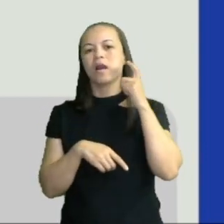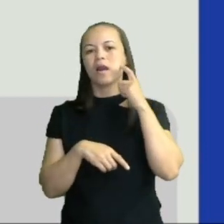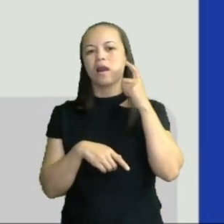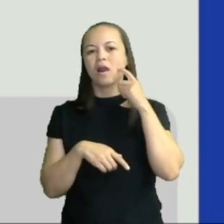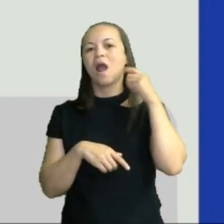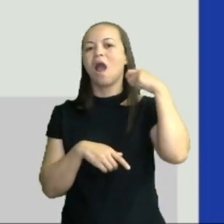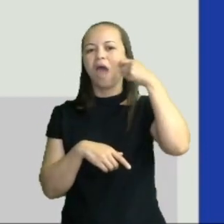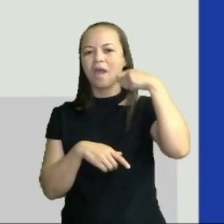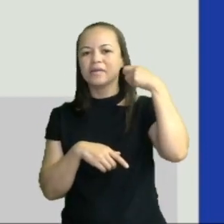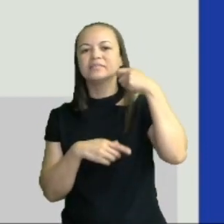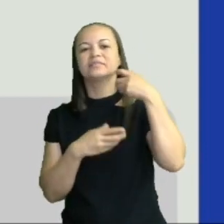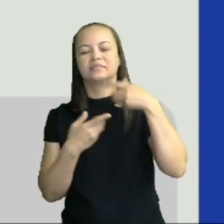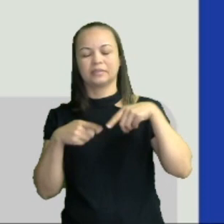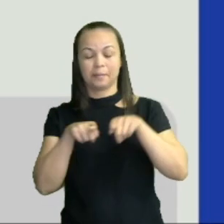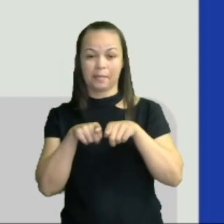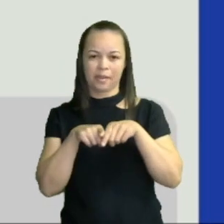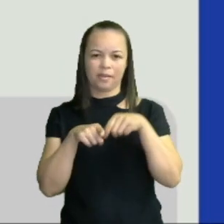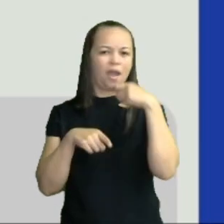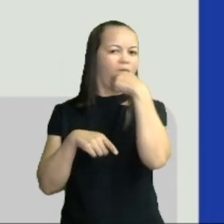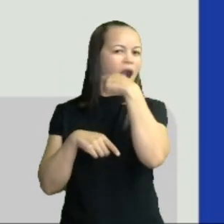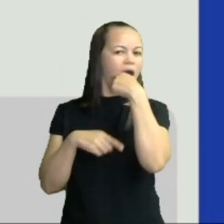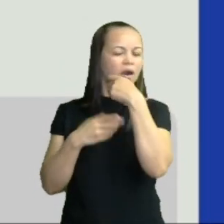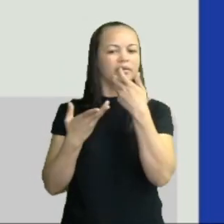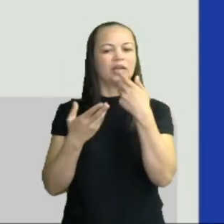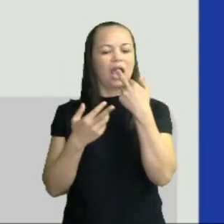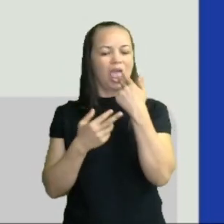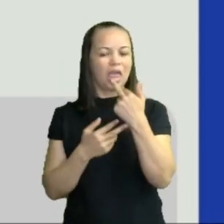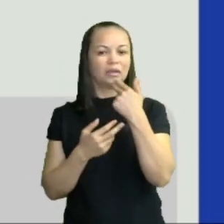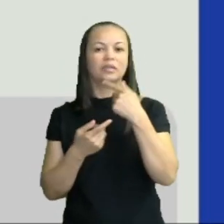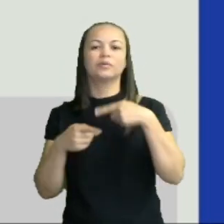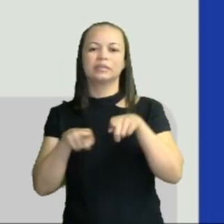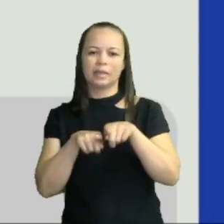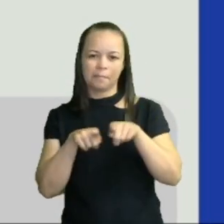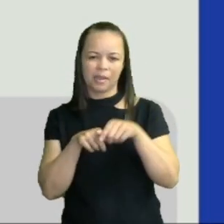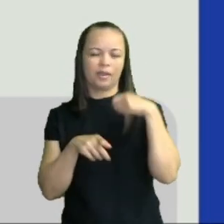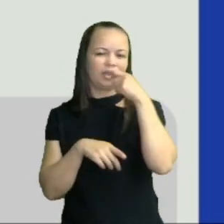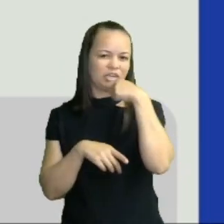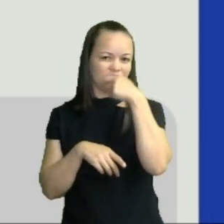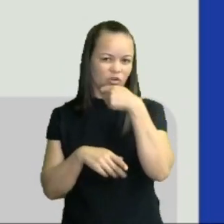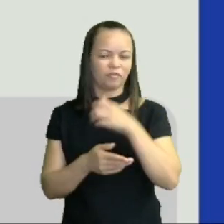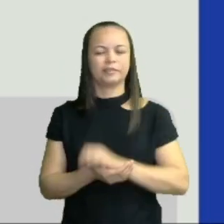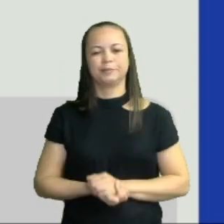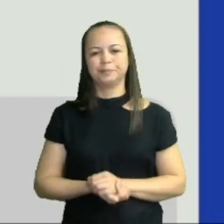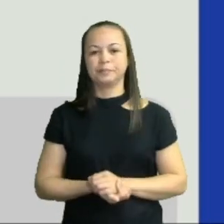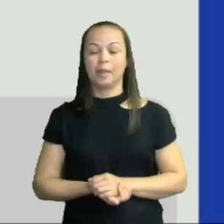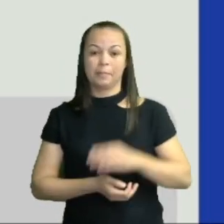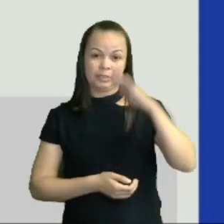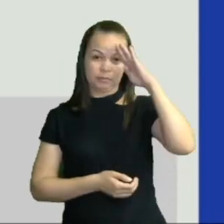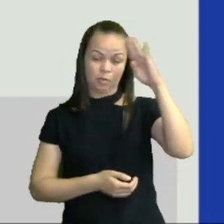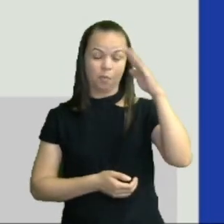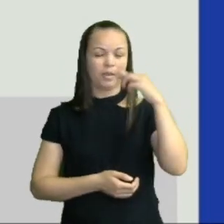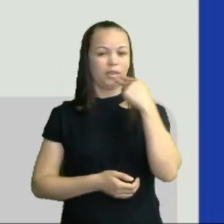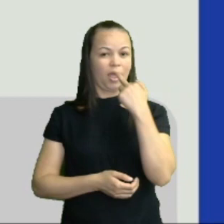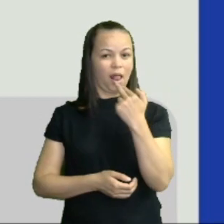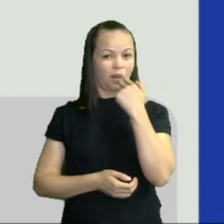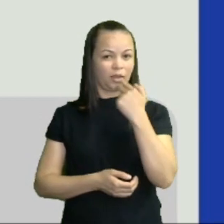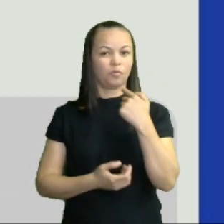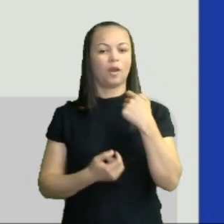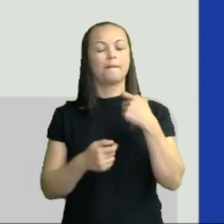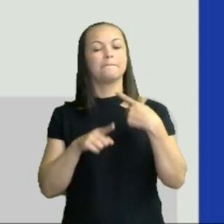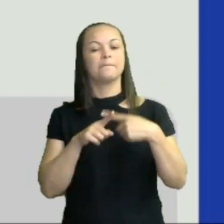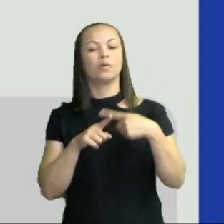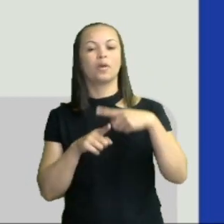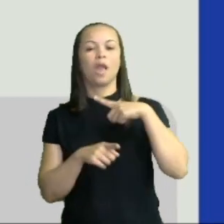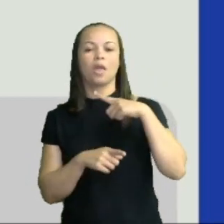mesmo, a sua bochecha por dentro e a sua língua devem ser escovadas, tá? Principalmente a língua, porque fica muita